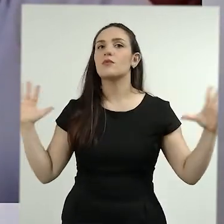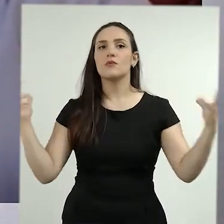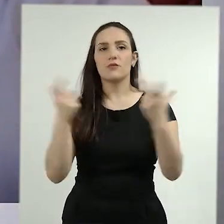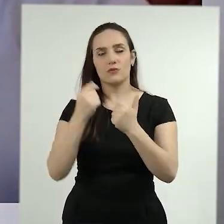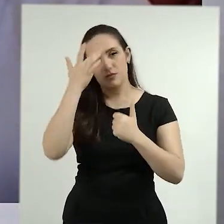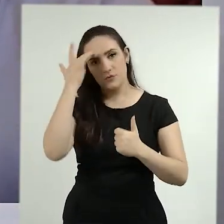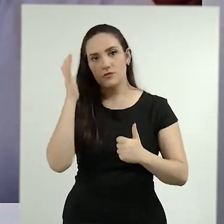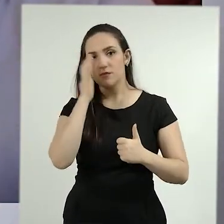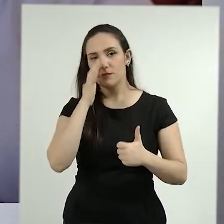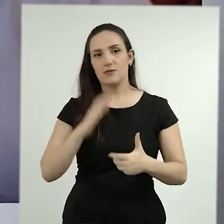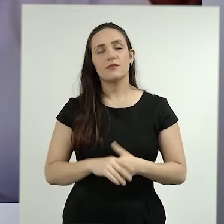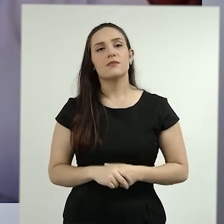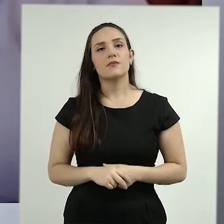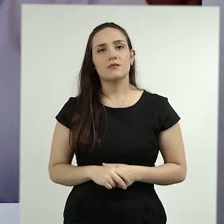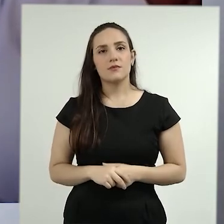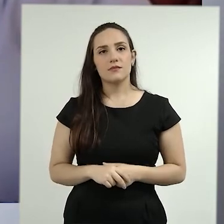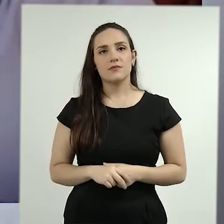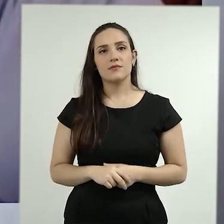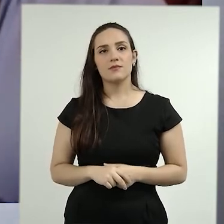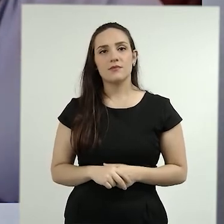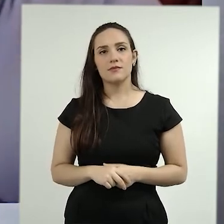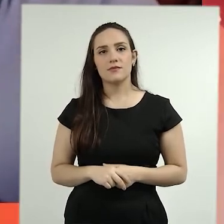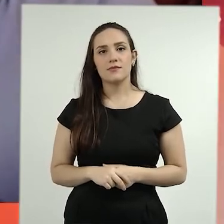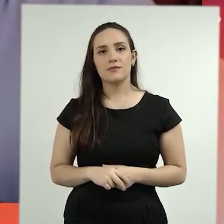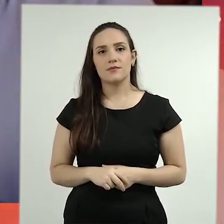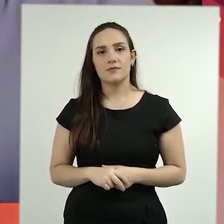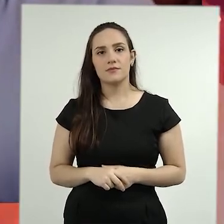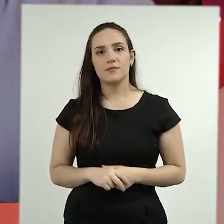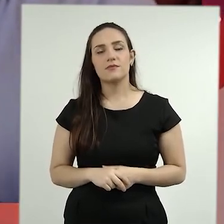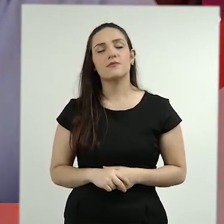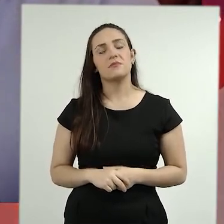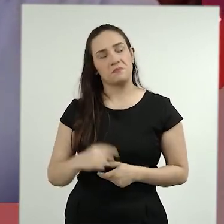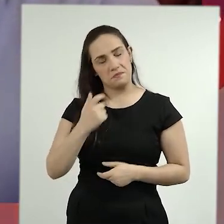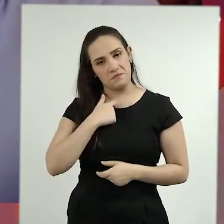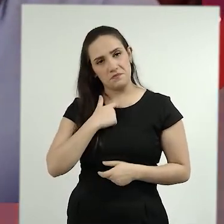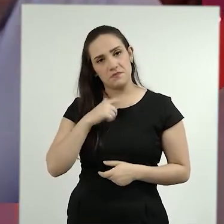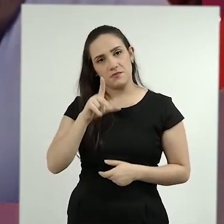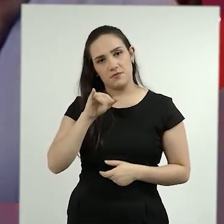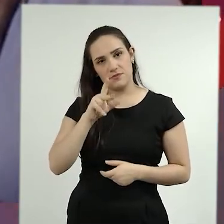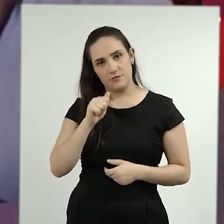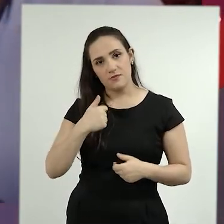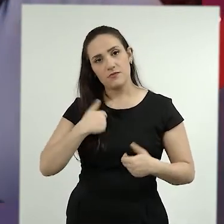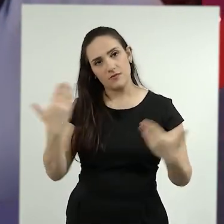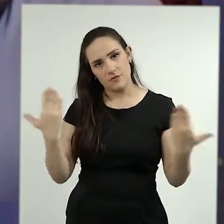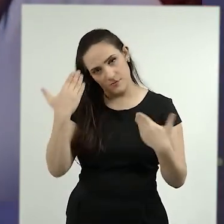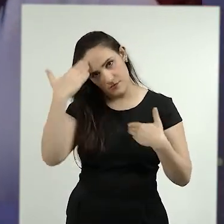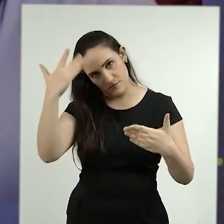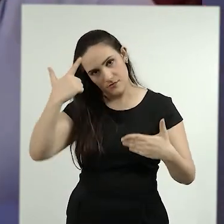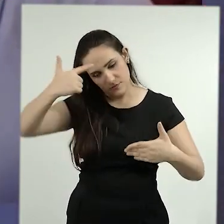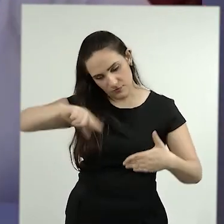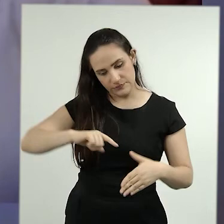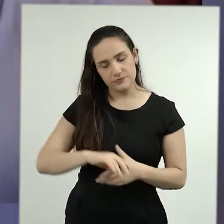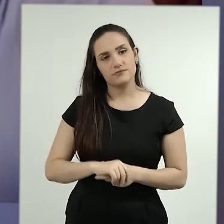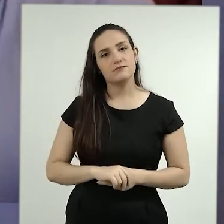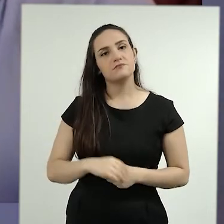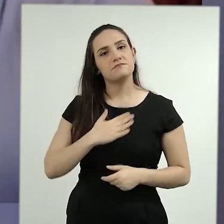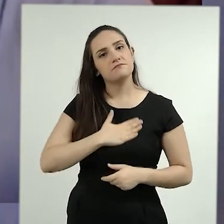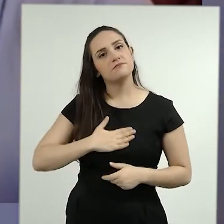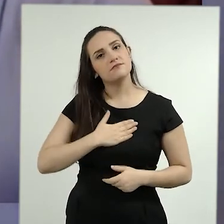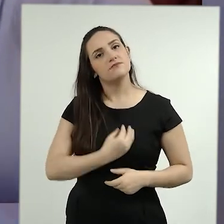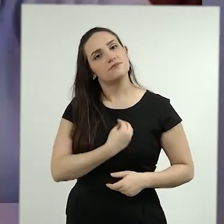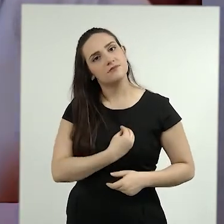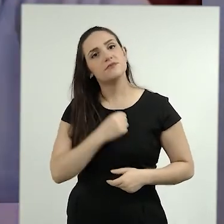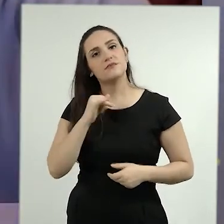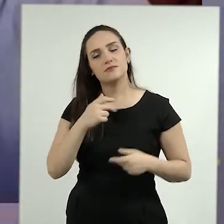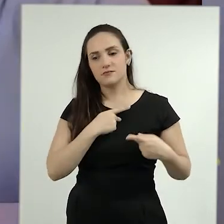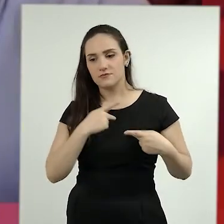boas para todos os nossos telespectadores e ouvintes. Lívia, mais uma vez agradeço o convite, é sempre um prazer